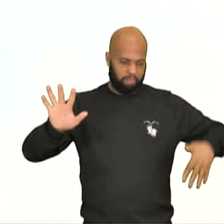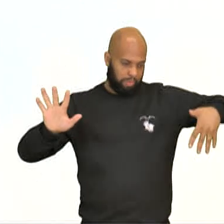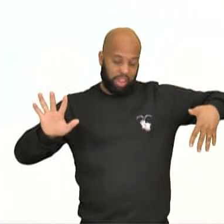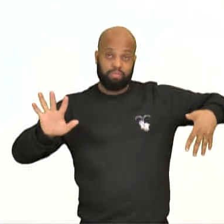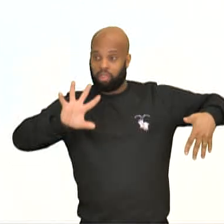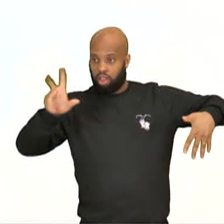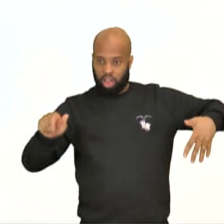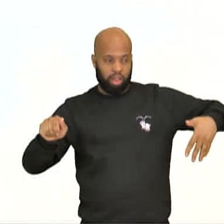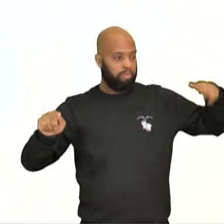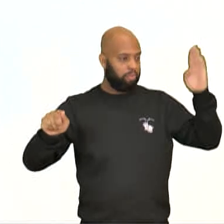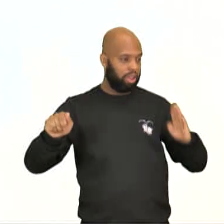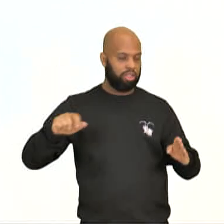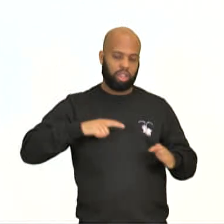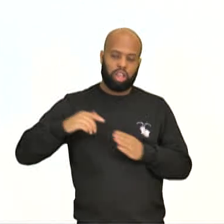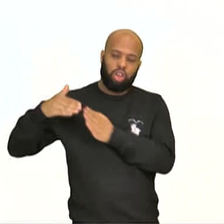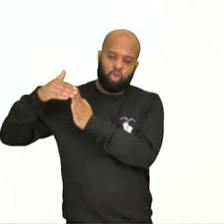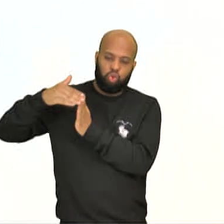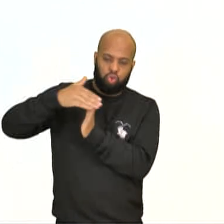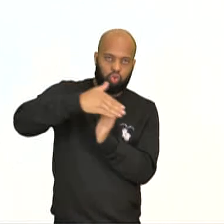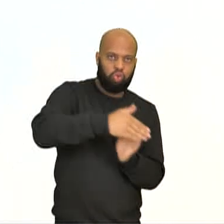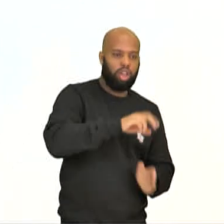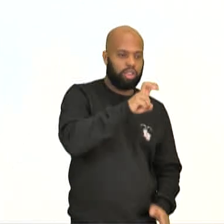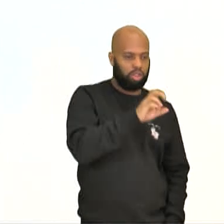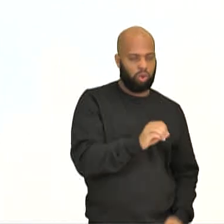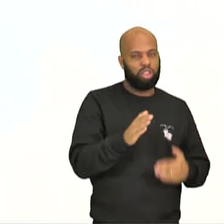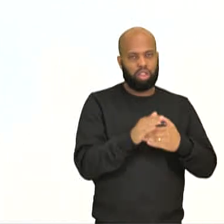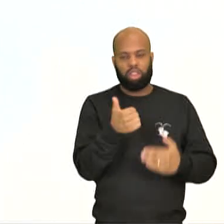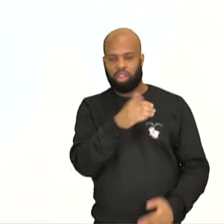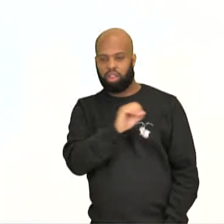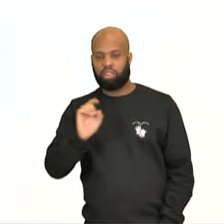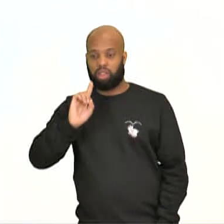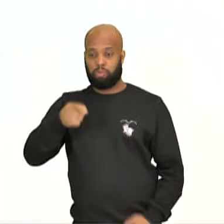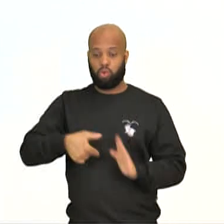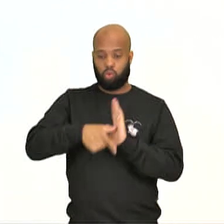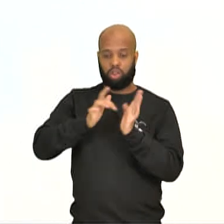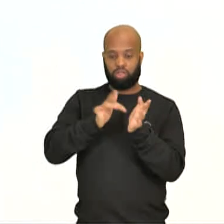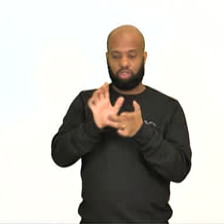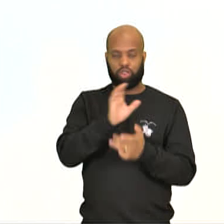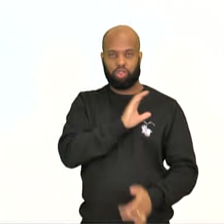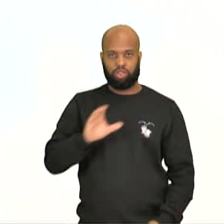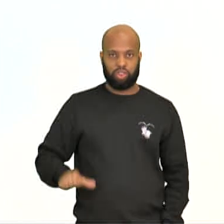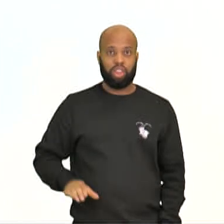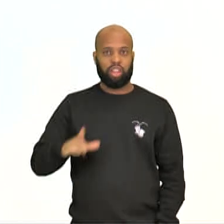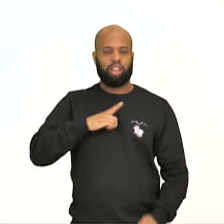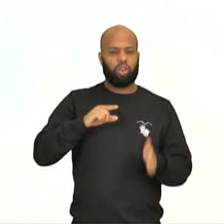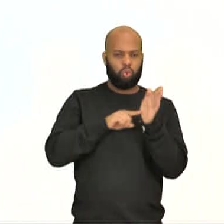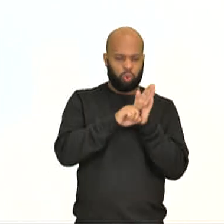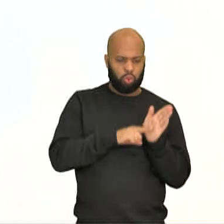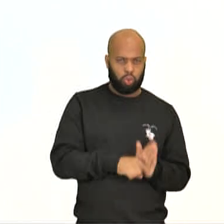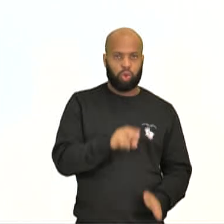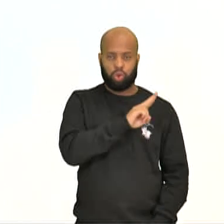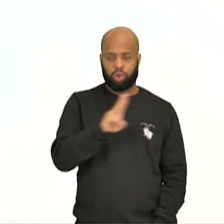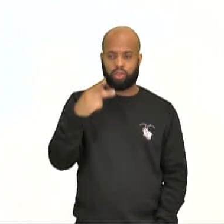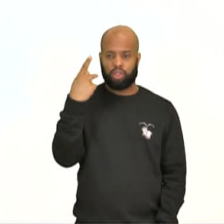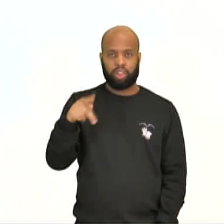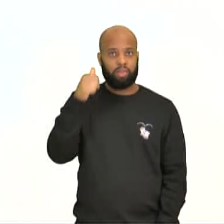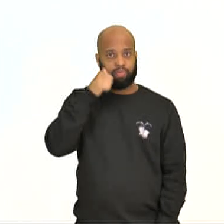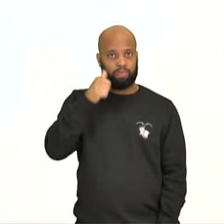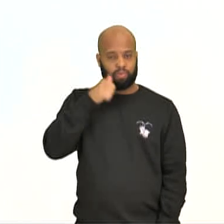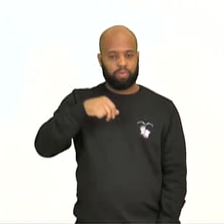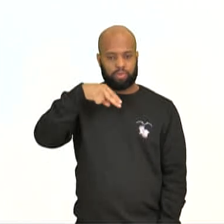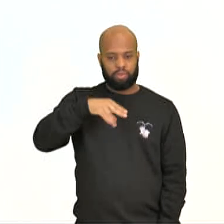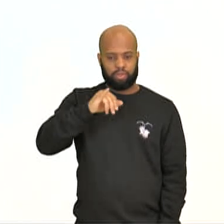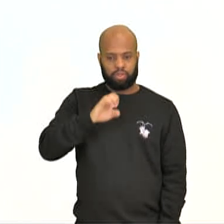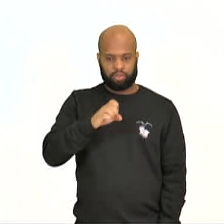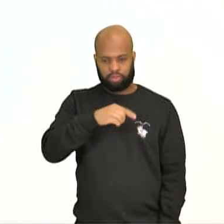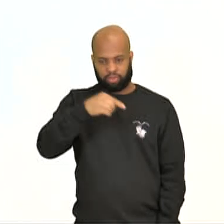Pequenas embarcações vieram entre 50 a 100 mil anos antes de Cristo. Arqueóloga Nied Guidon, principal defensora da teoria, baseada em suas